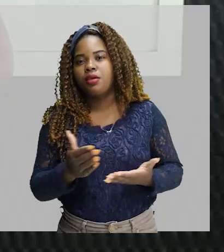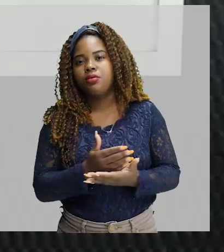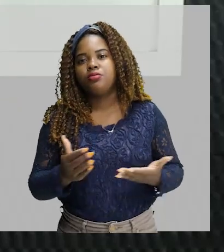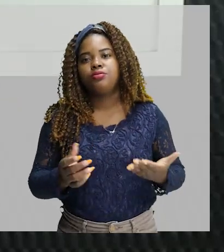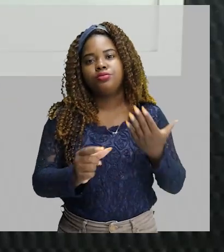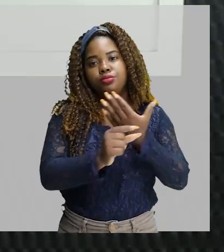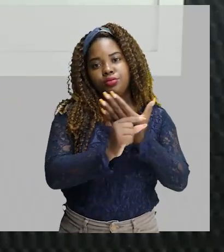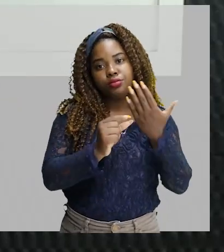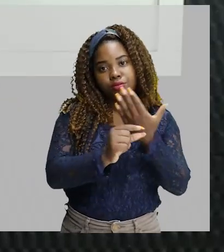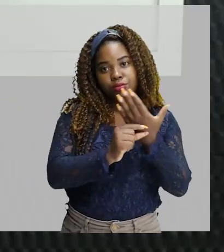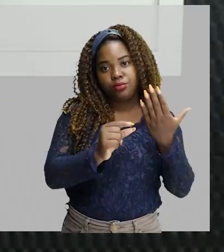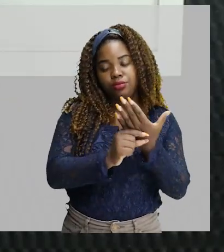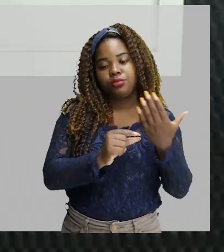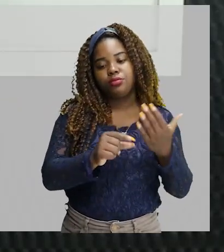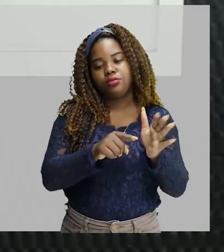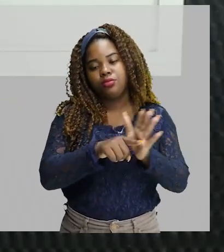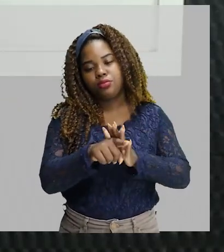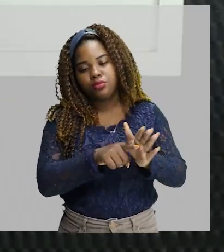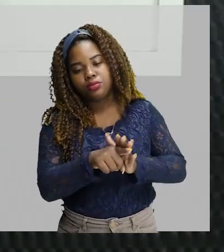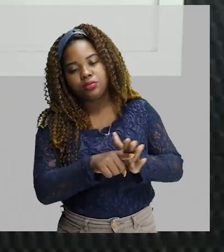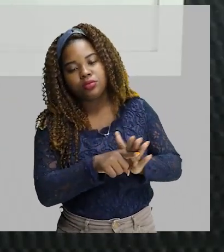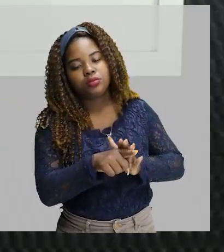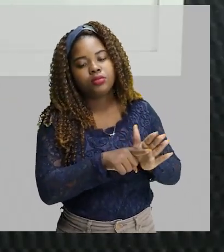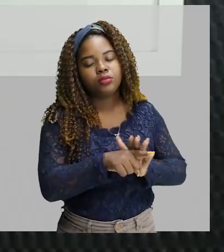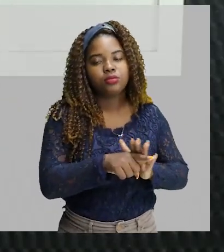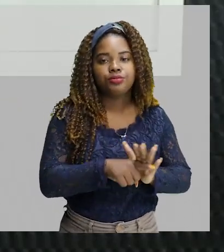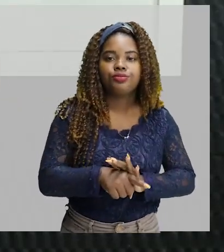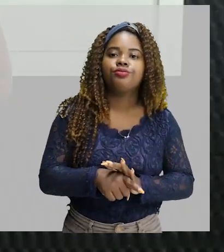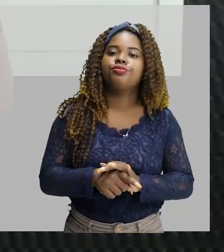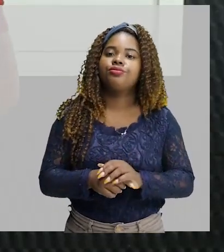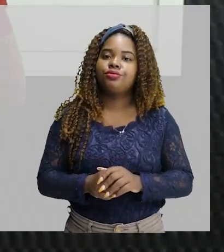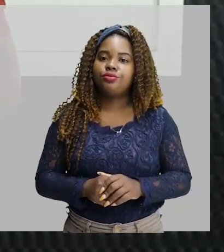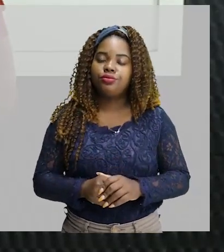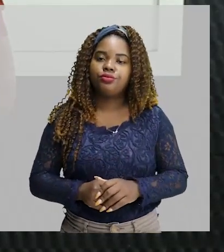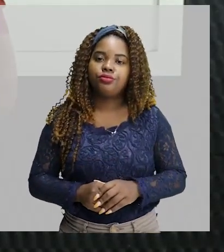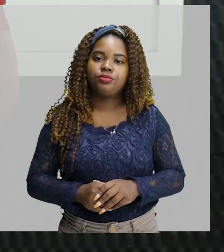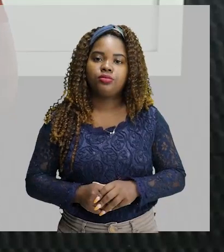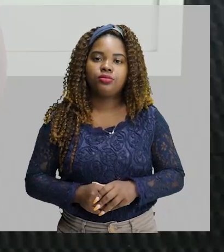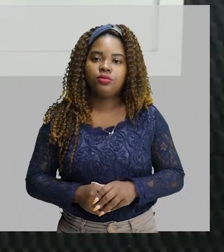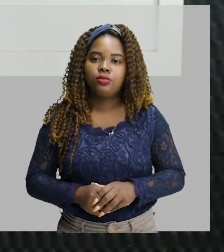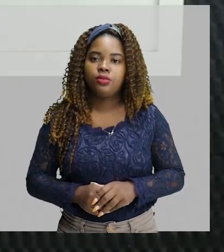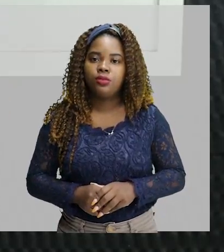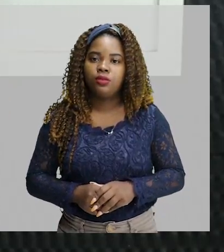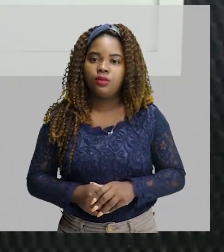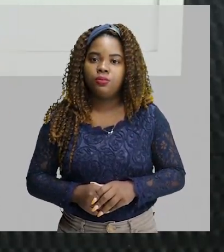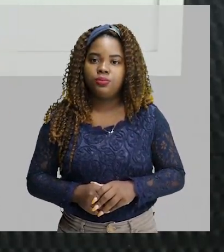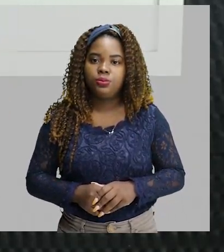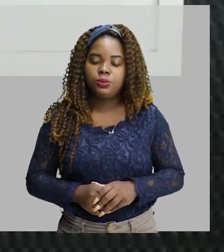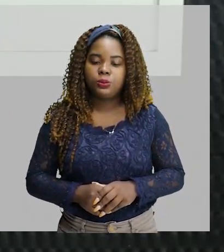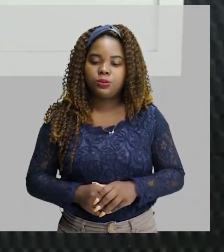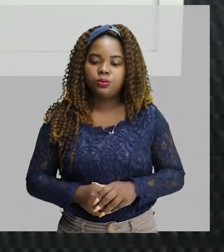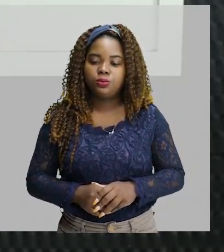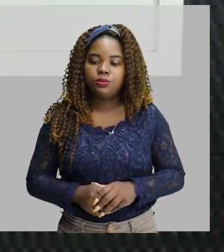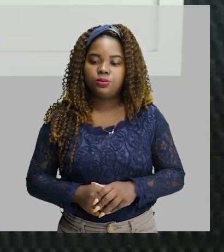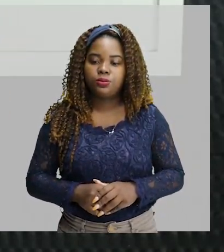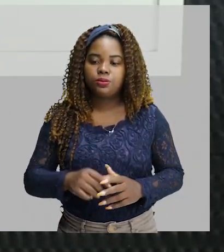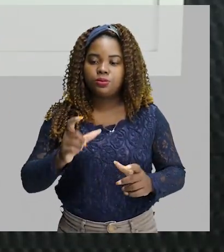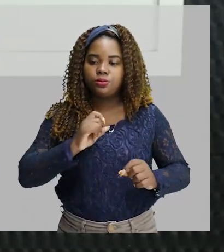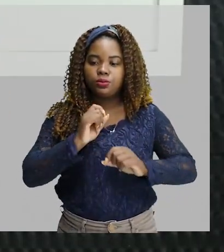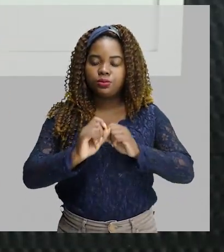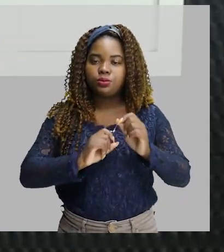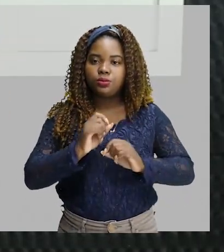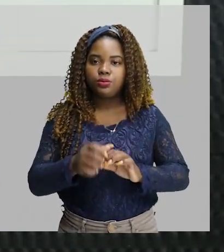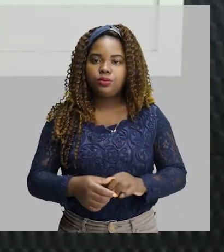que trabalharam esses conceitos de forma latente dentro das suas obras, ok? Bom, como nós temos